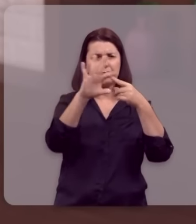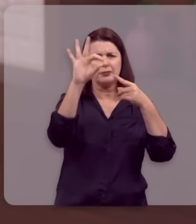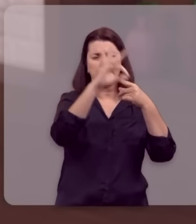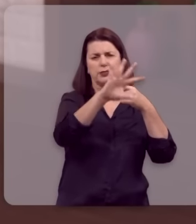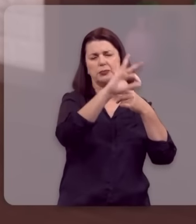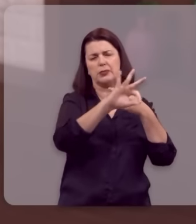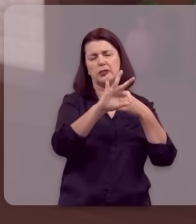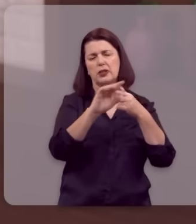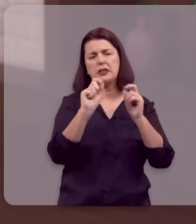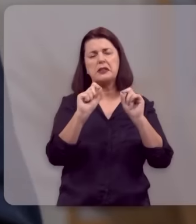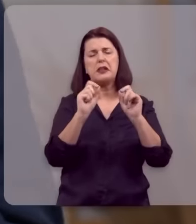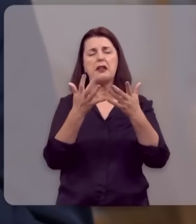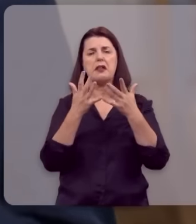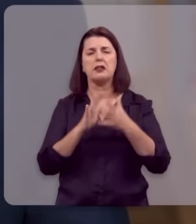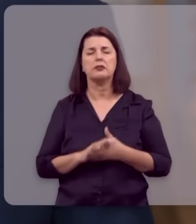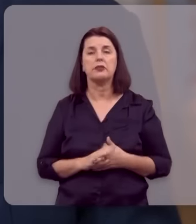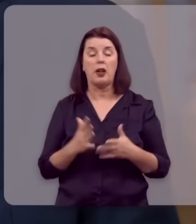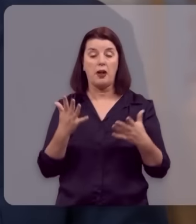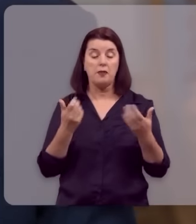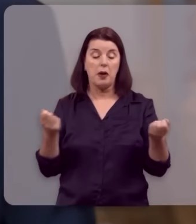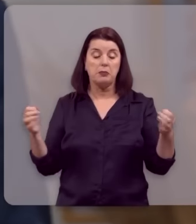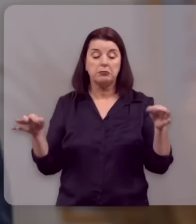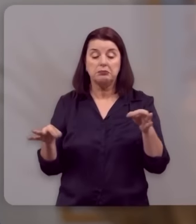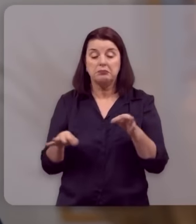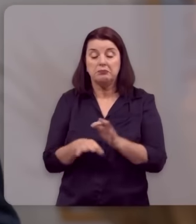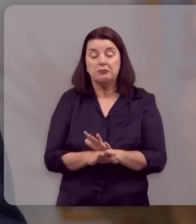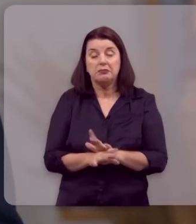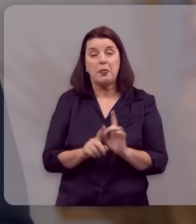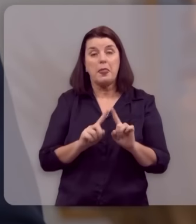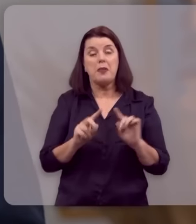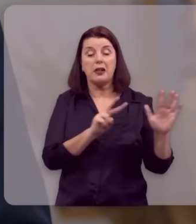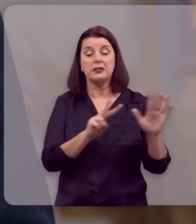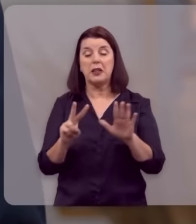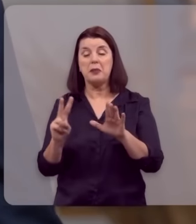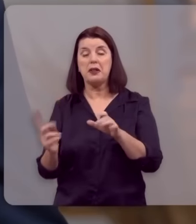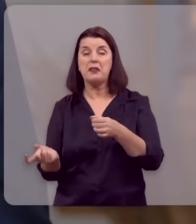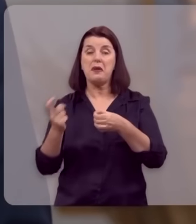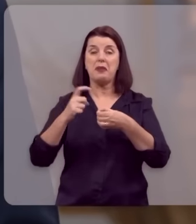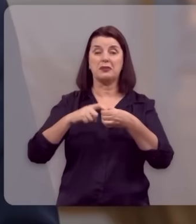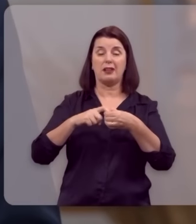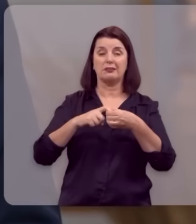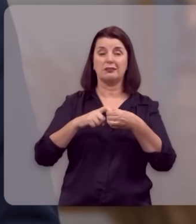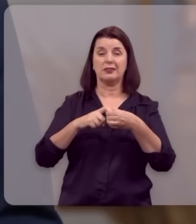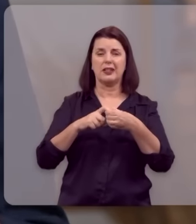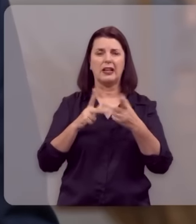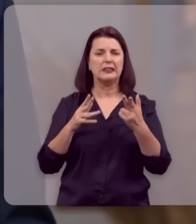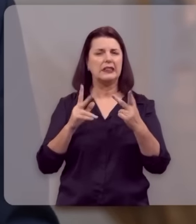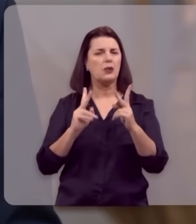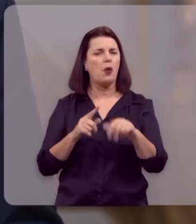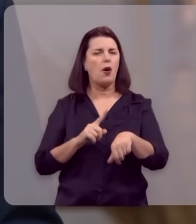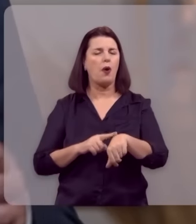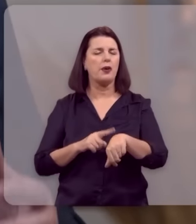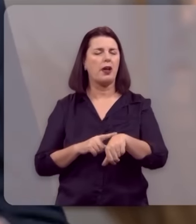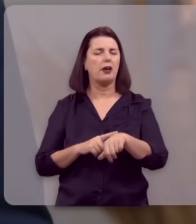quem você quiser. Vamos nos despedindo aqui, mas semana que vem estaremos de volta, sempre